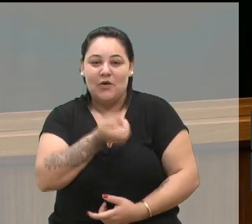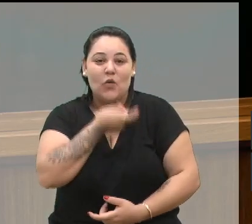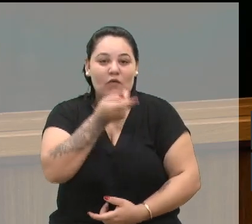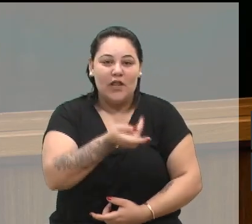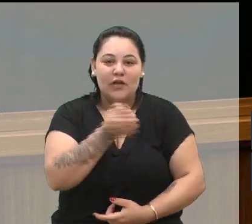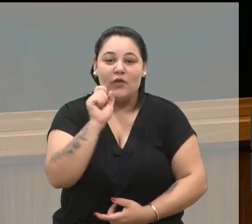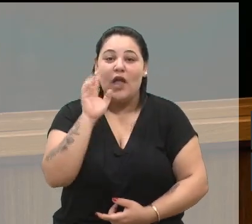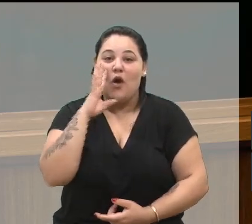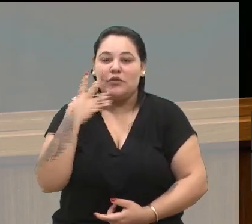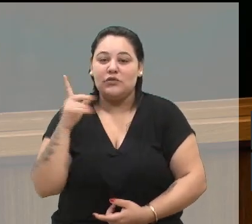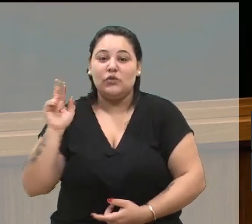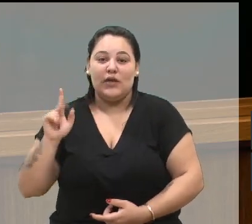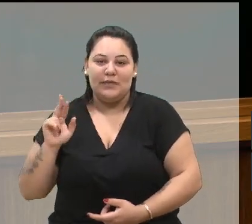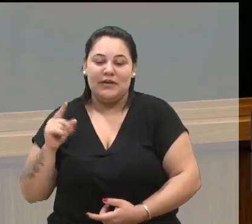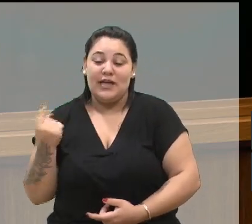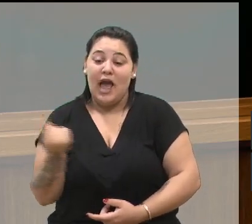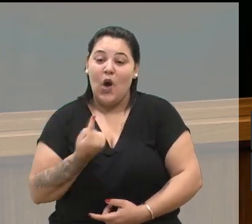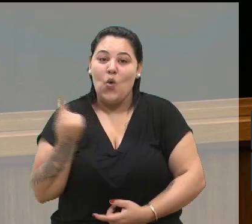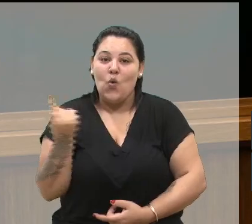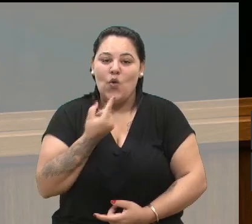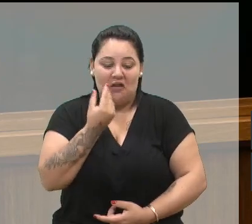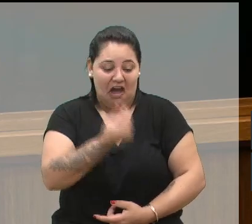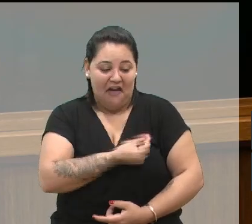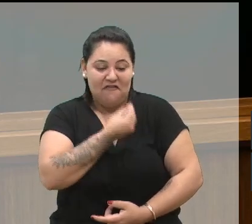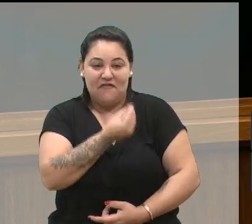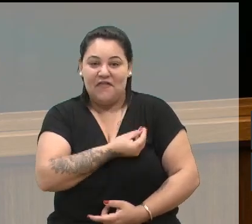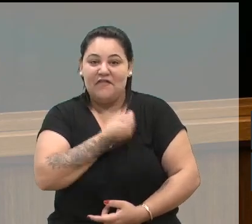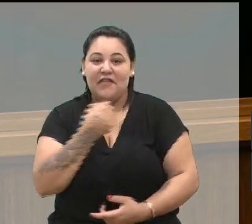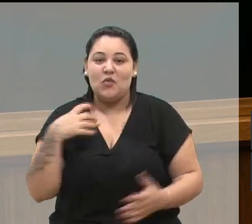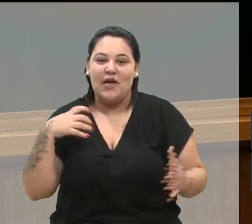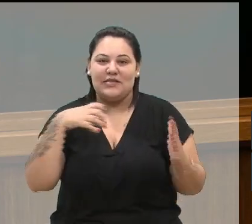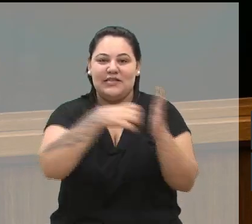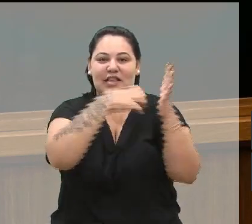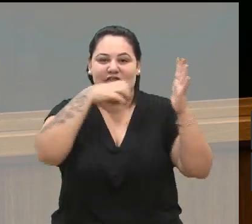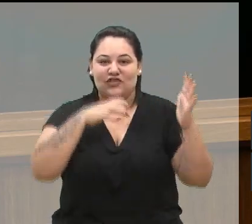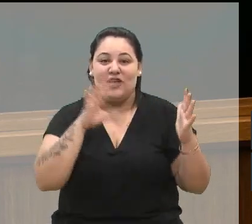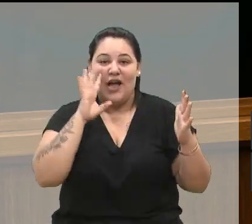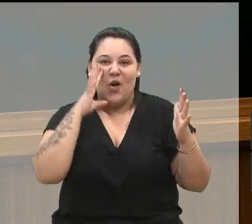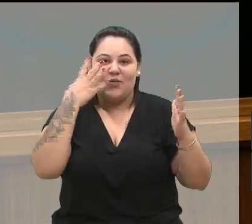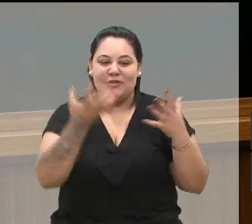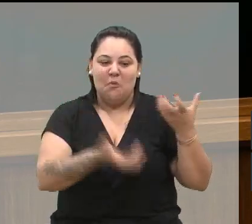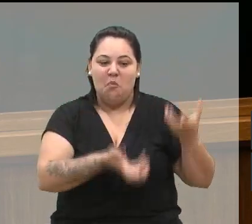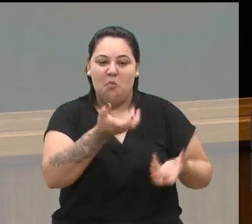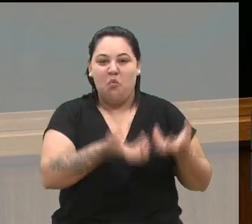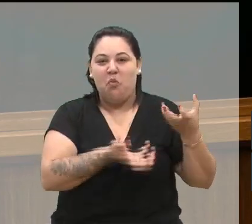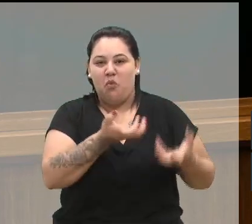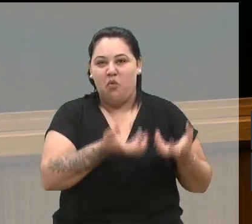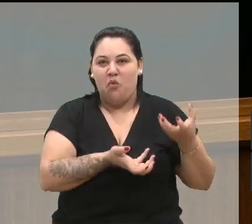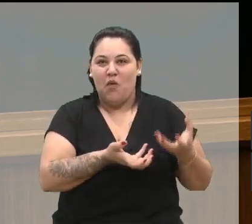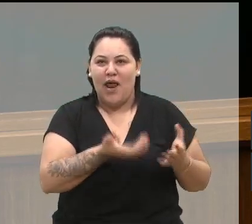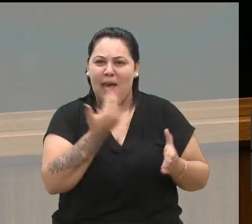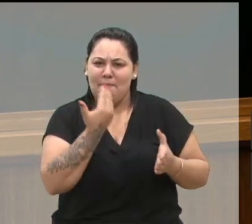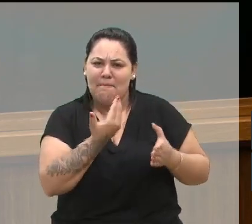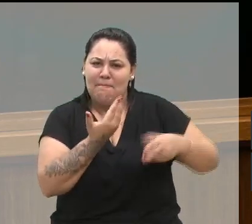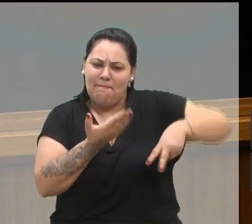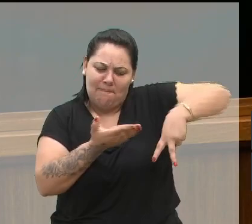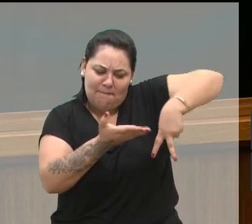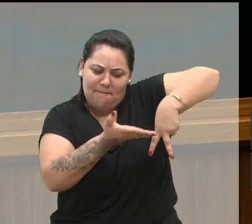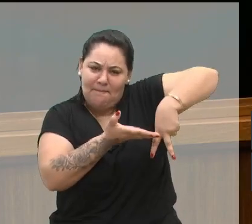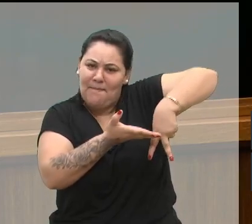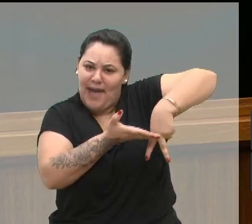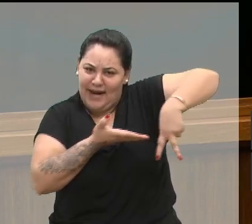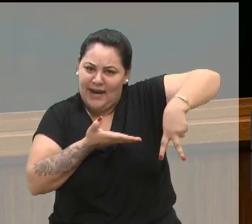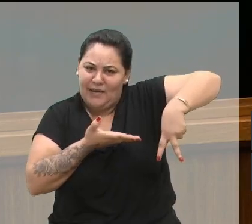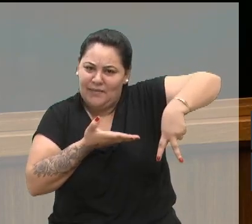sua irmã, que é a única sobrevivente daquele acidente, que ficou sem uma perna. Acho que a maioria teve